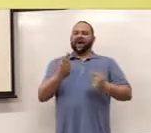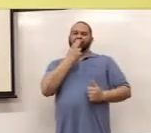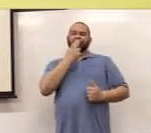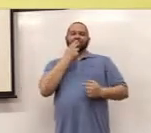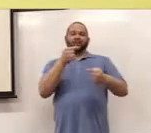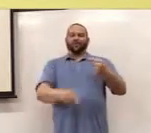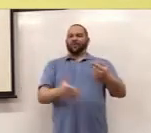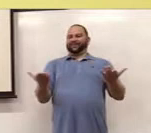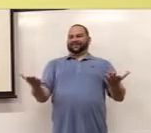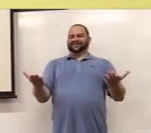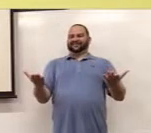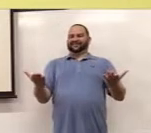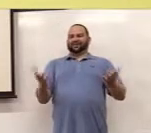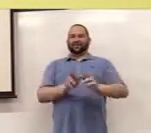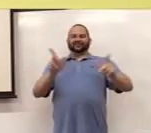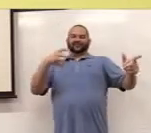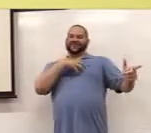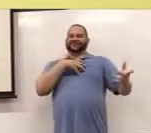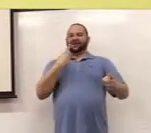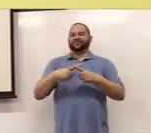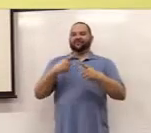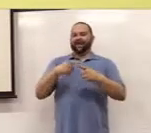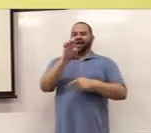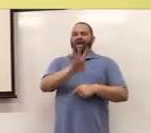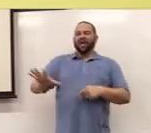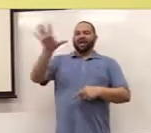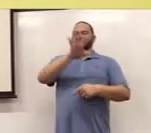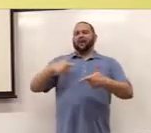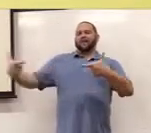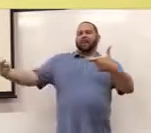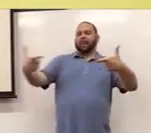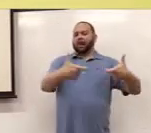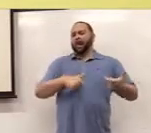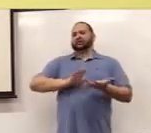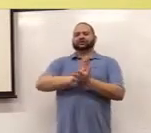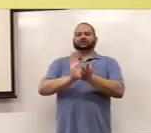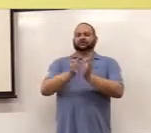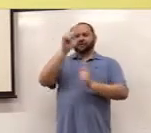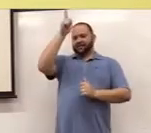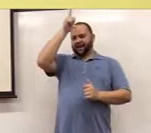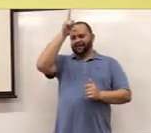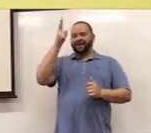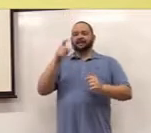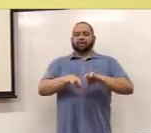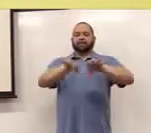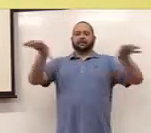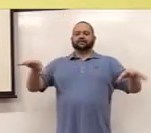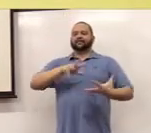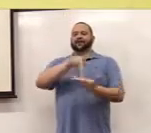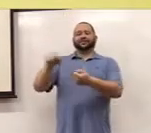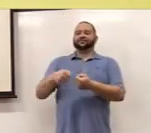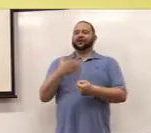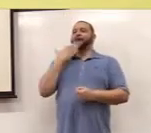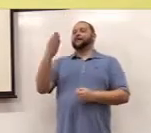tirano, é um cara que montou a Europa em guerra, que está sendo responsável pela destruição da Alemanha, de toda a Europa, e que está separando o mundo,